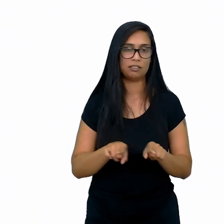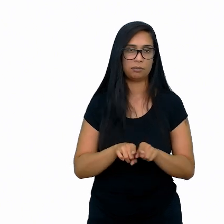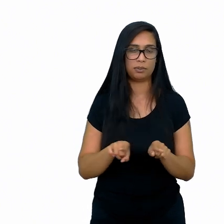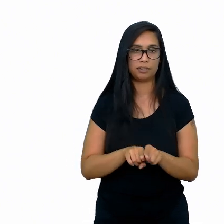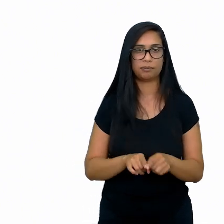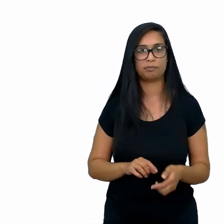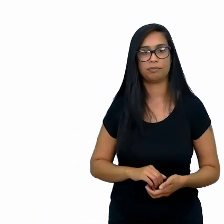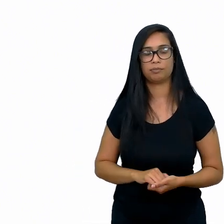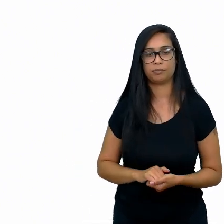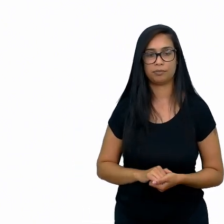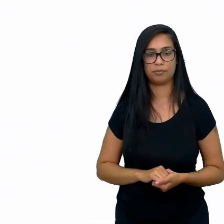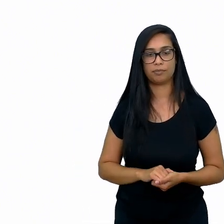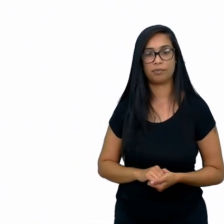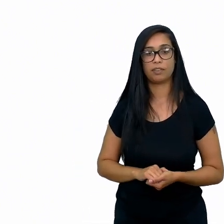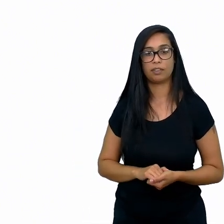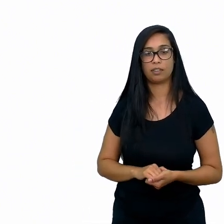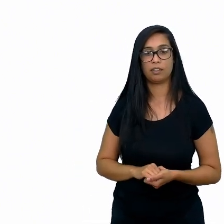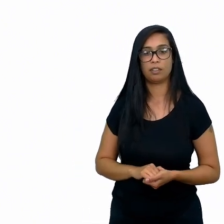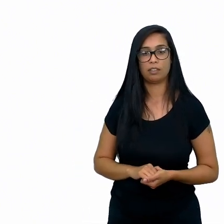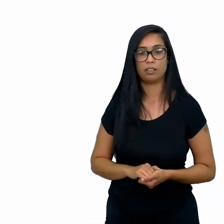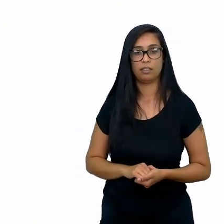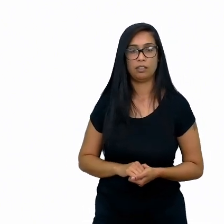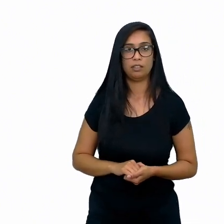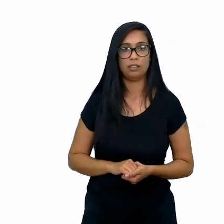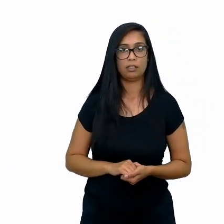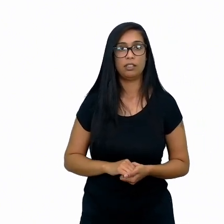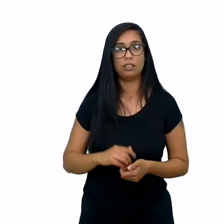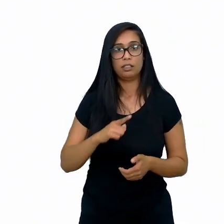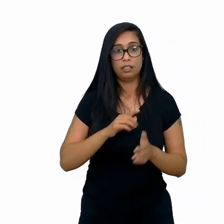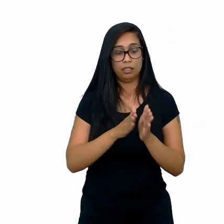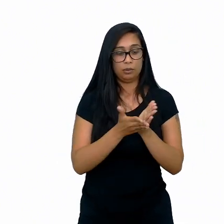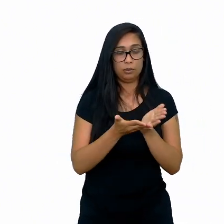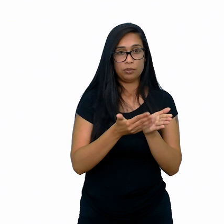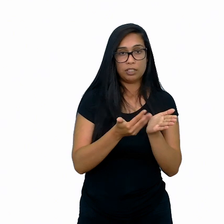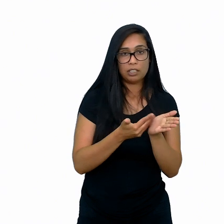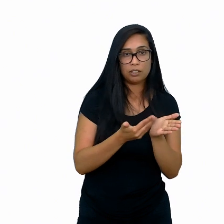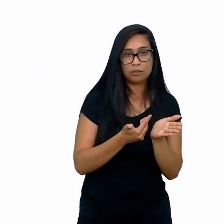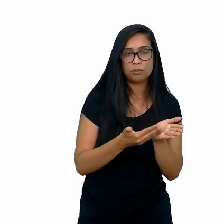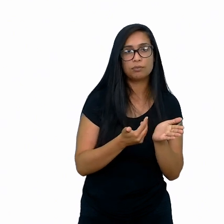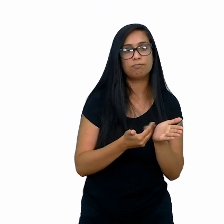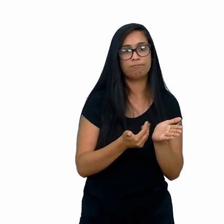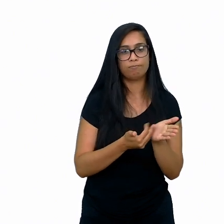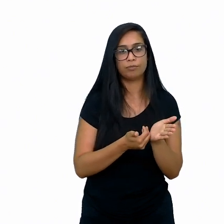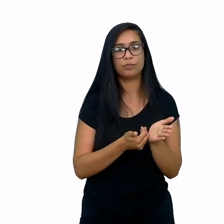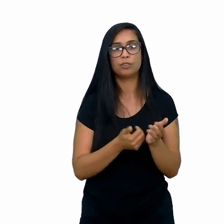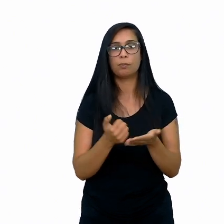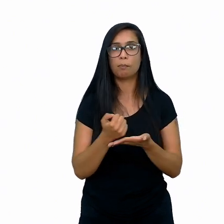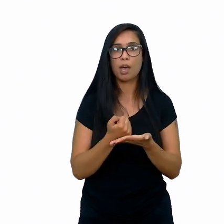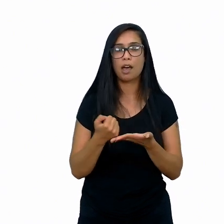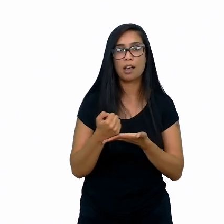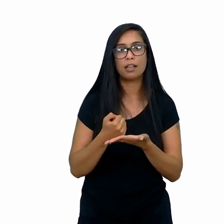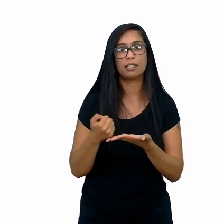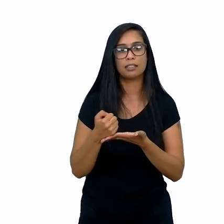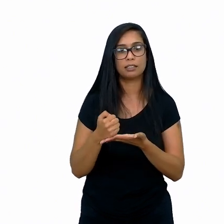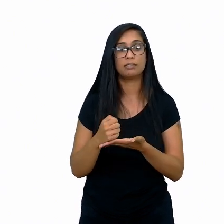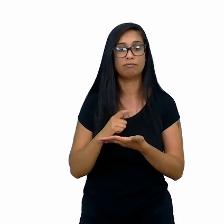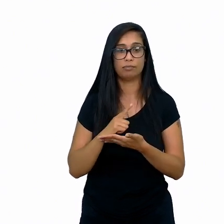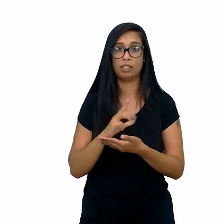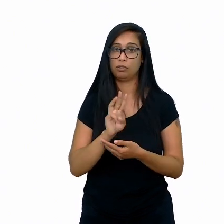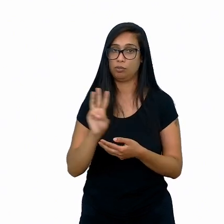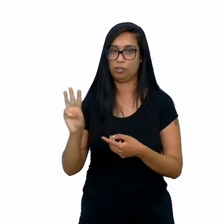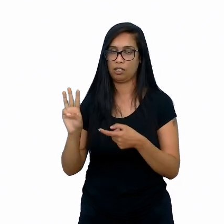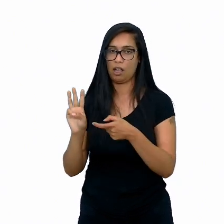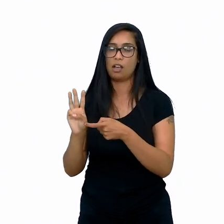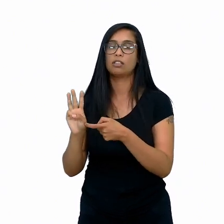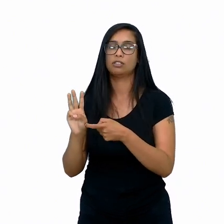aqui a bibliografia que a gente utilizou, né, que nos baseamos, e que pode servir aí para vocês